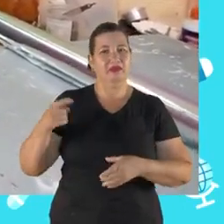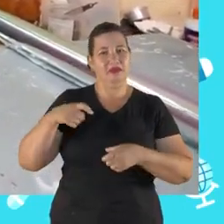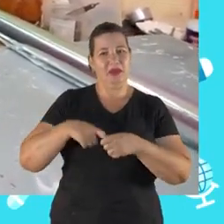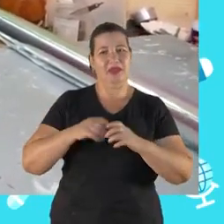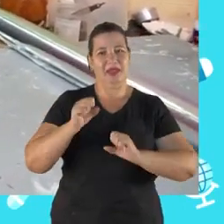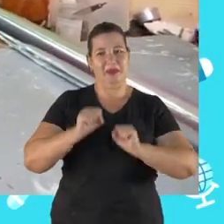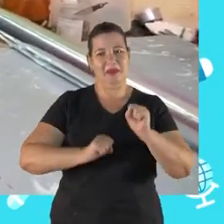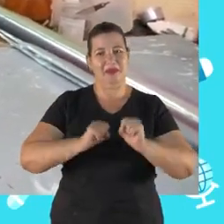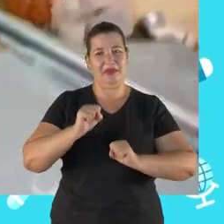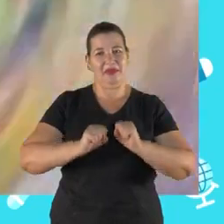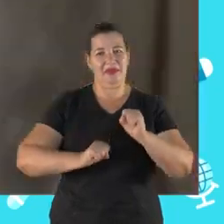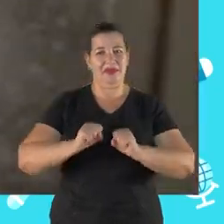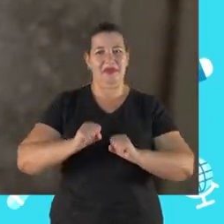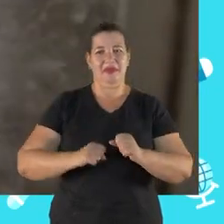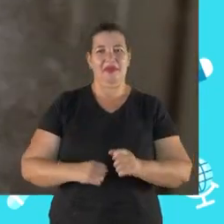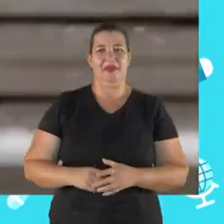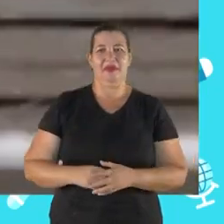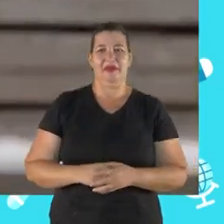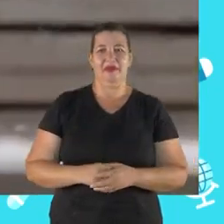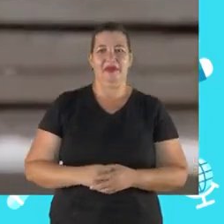começou a derreter. Mas bora voltar para lá.